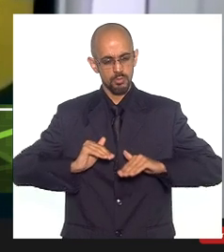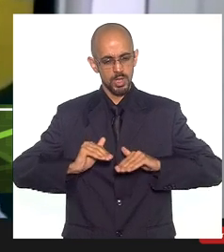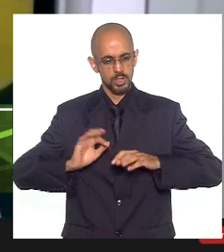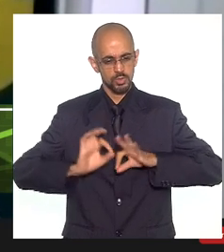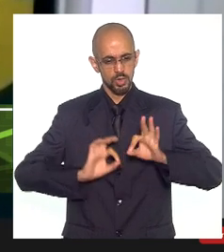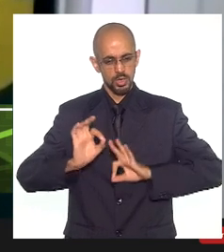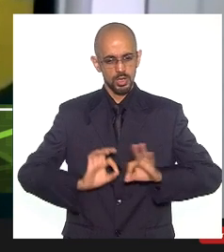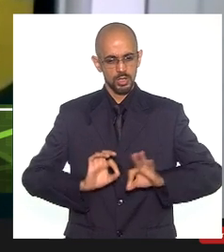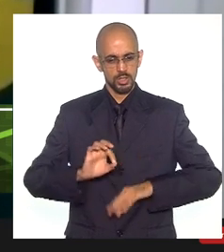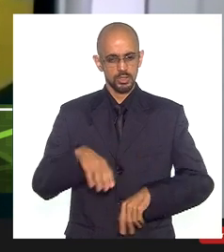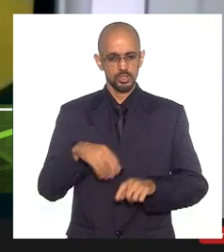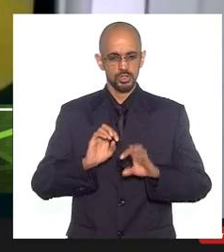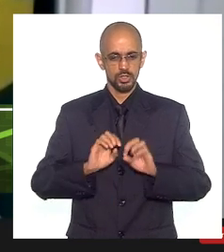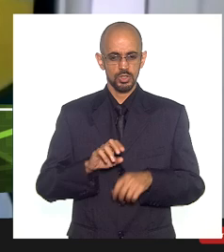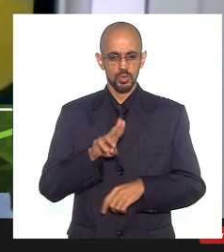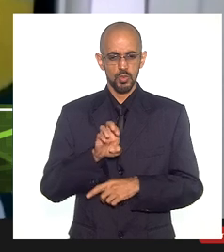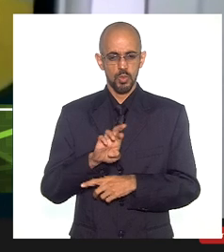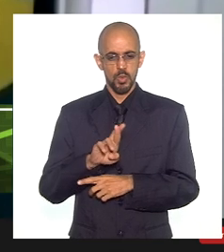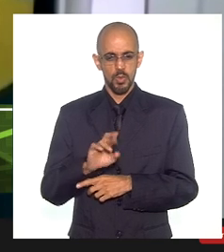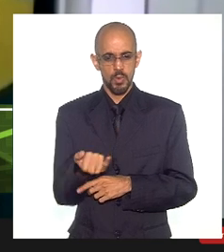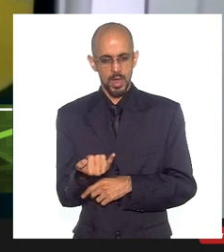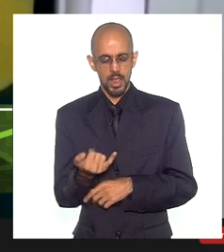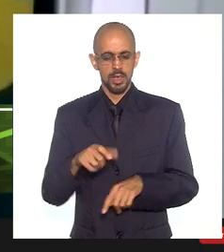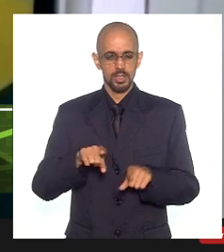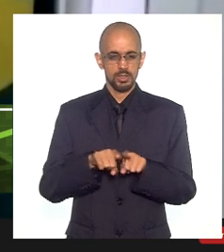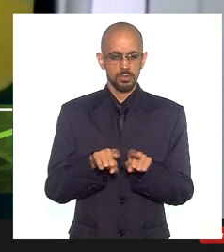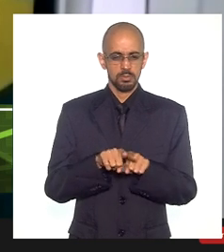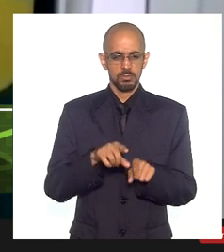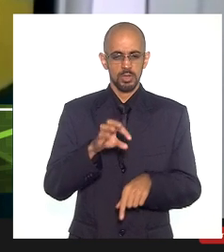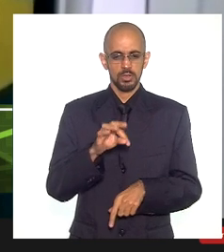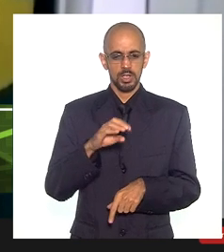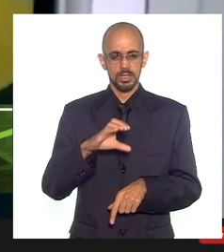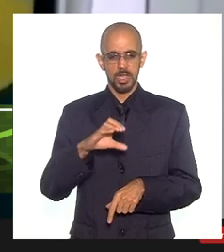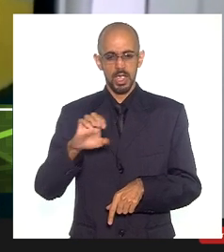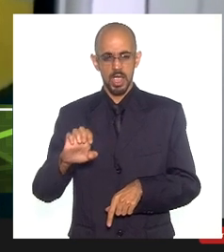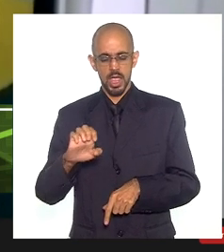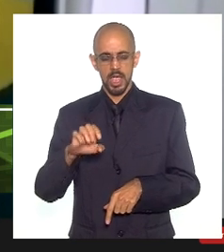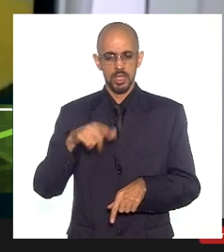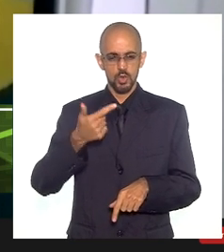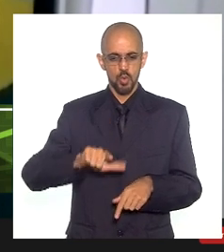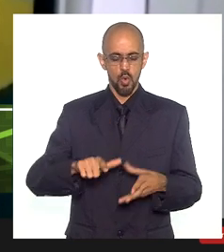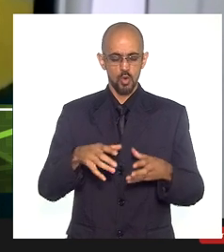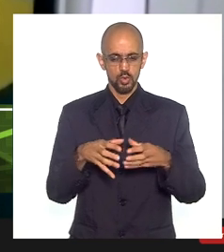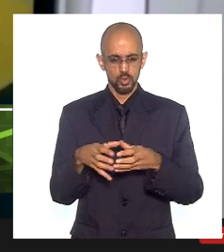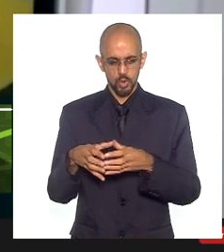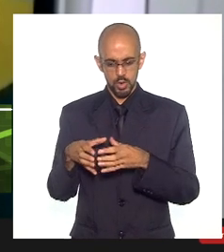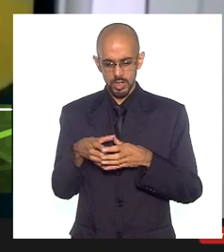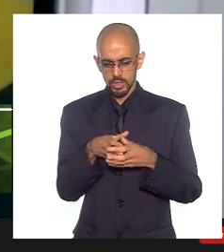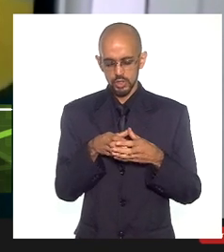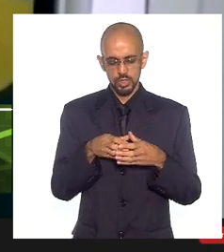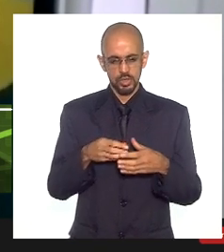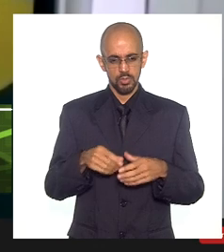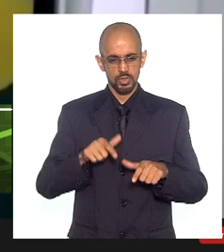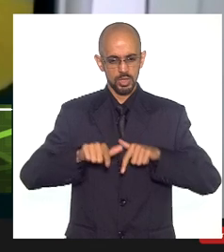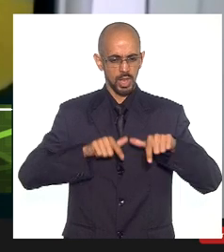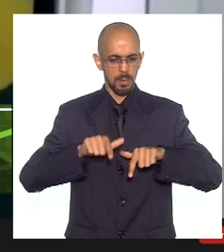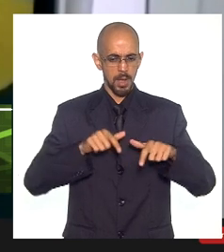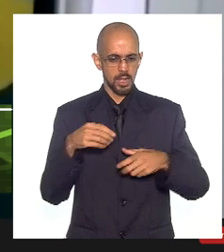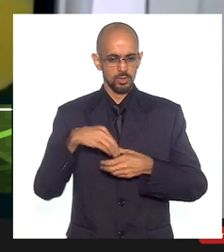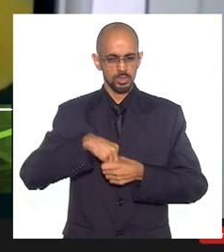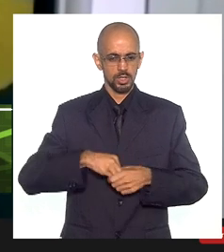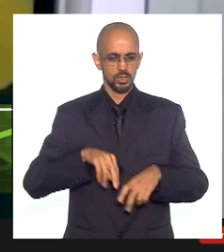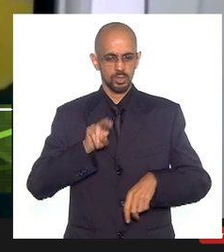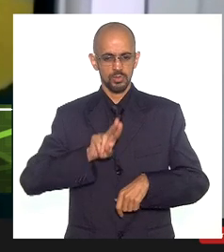do UERJ, Sinto Perge, DCE e outros coletivos que existem, que atuam na universidade, pelos projetos